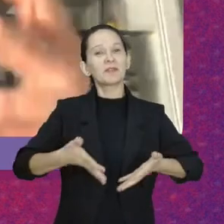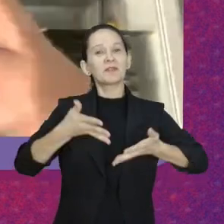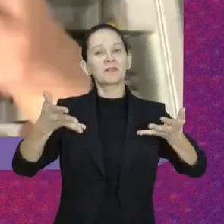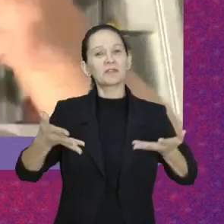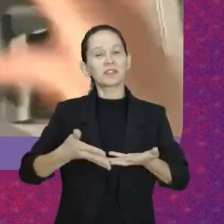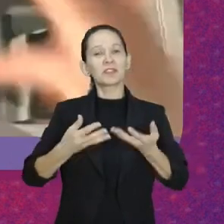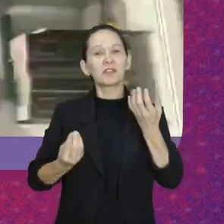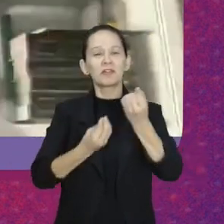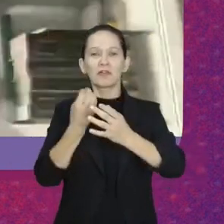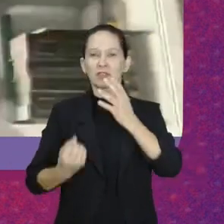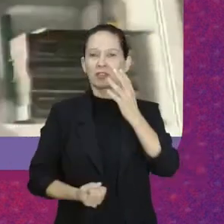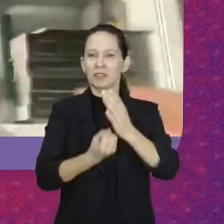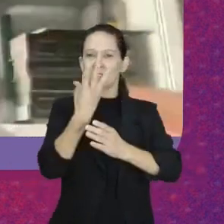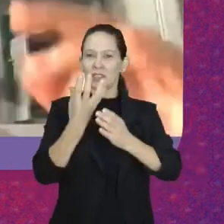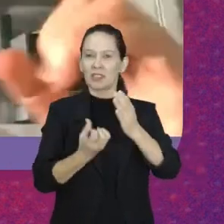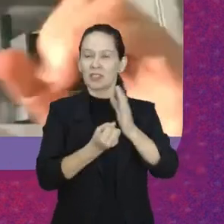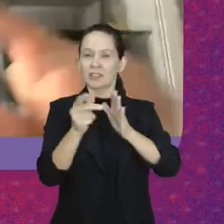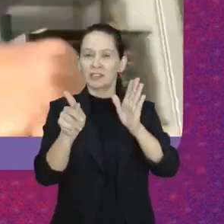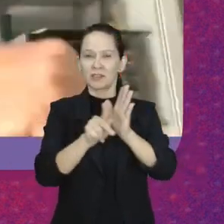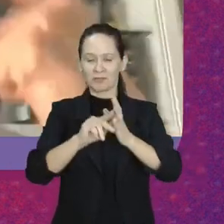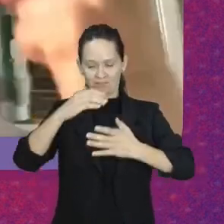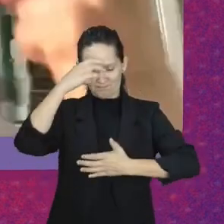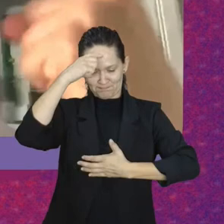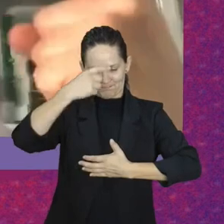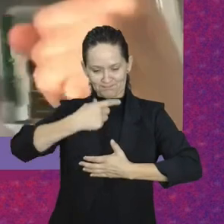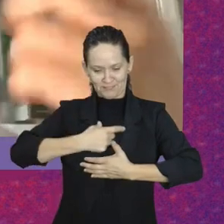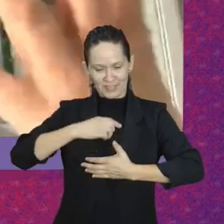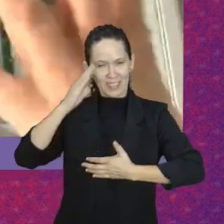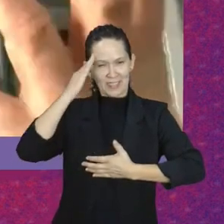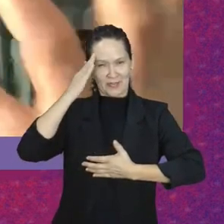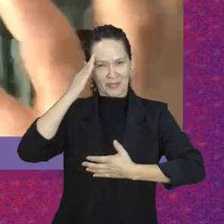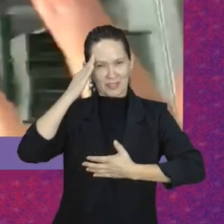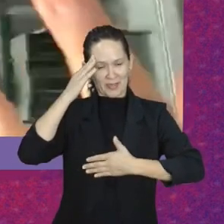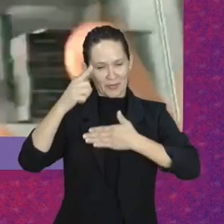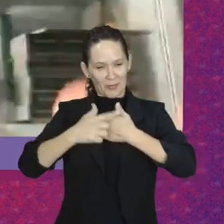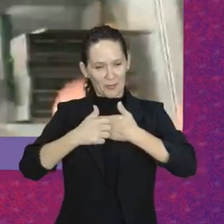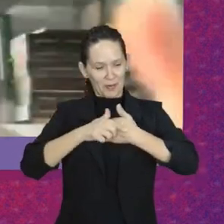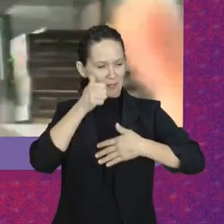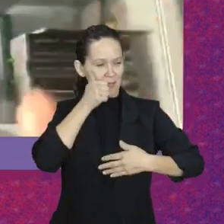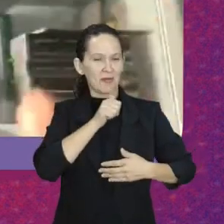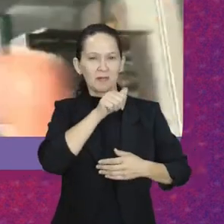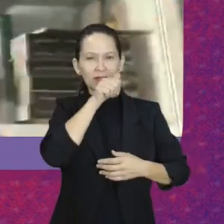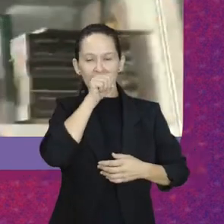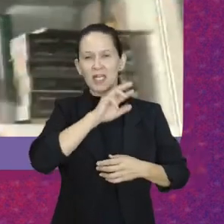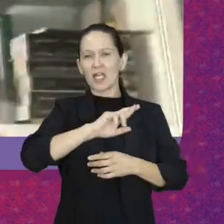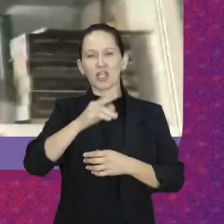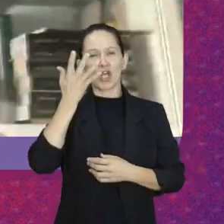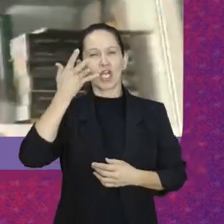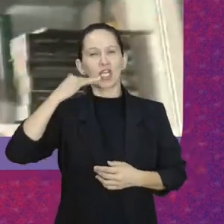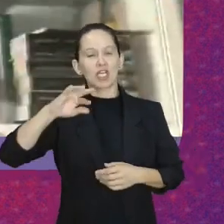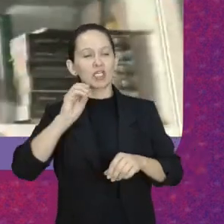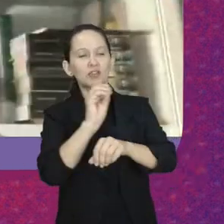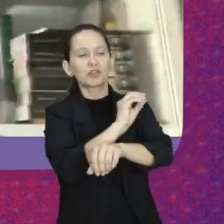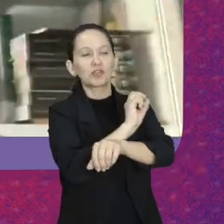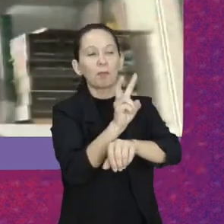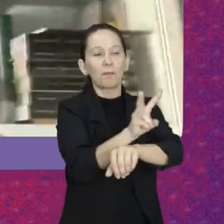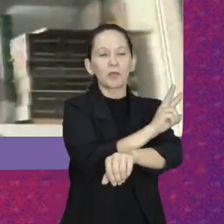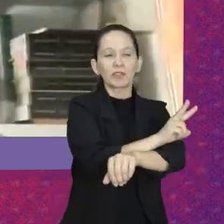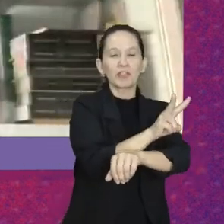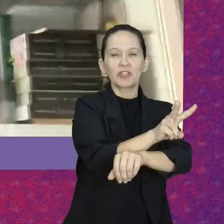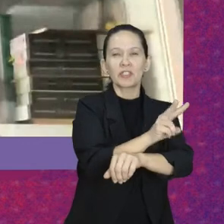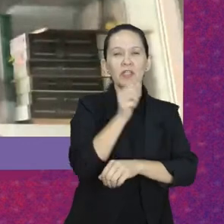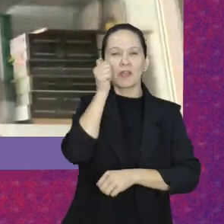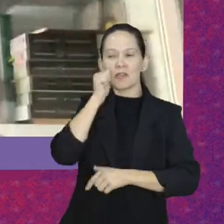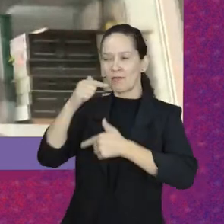na construção da maternidade, na compreensão da importância. Não é só que a criança está protegida lá e a